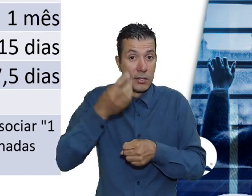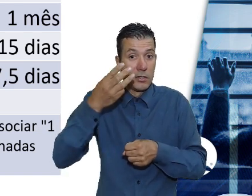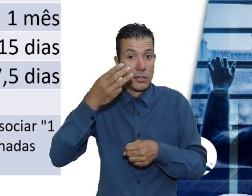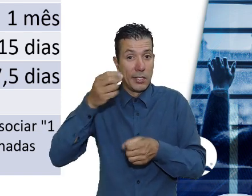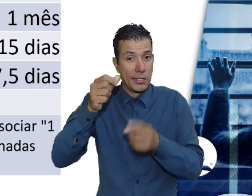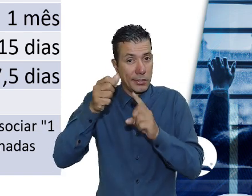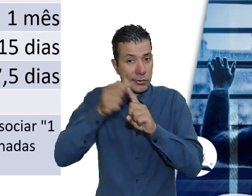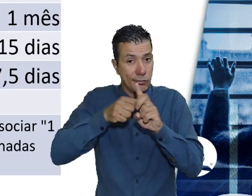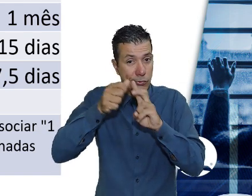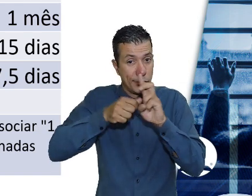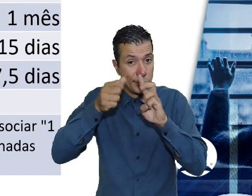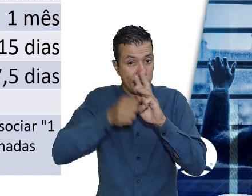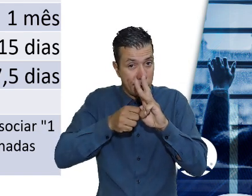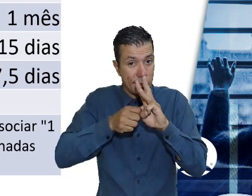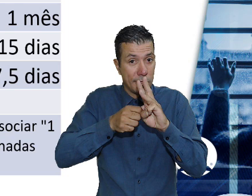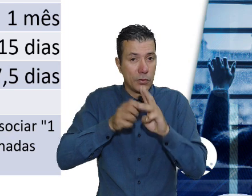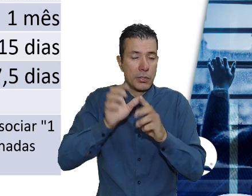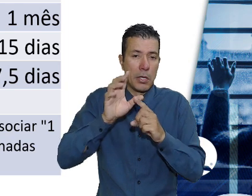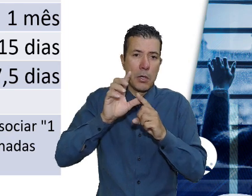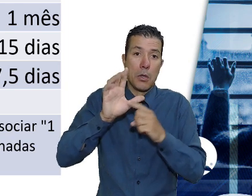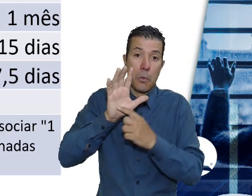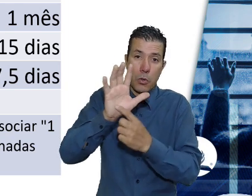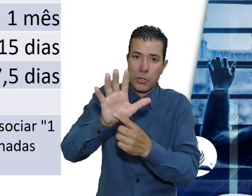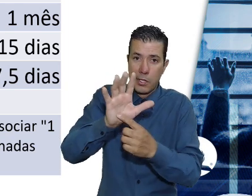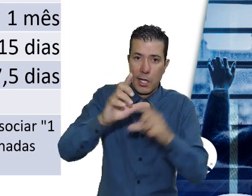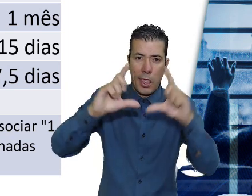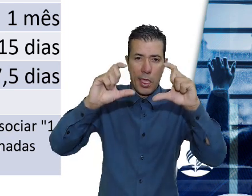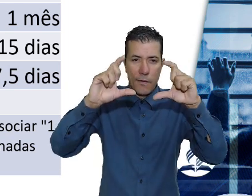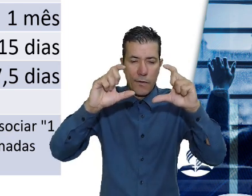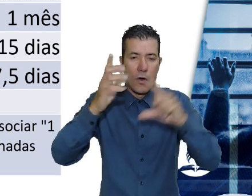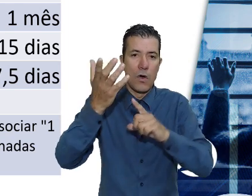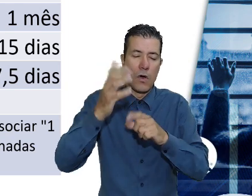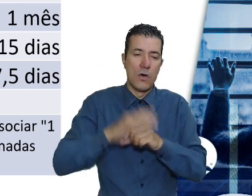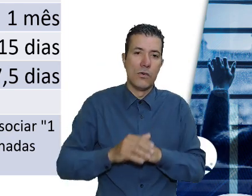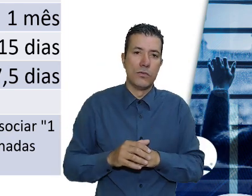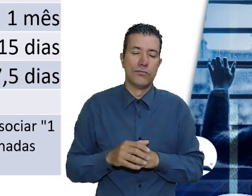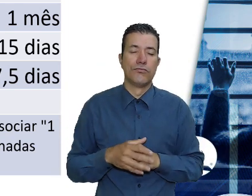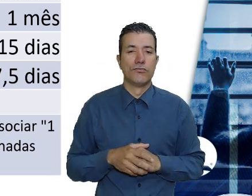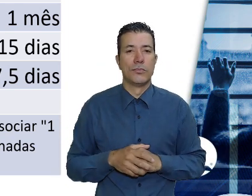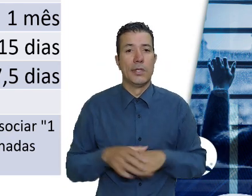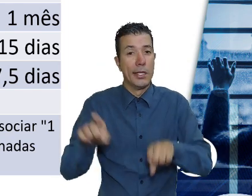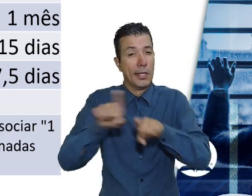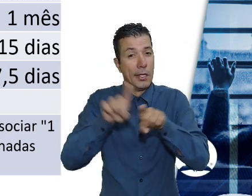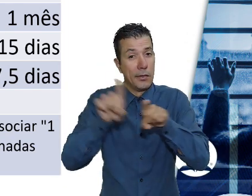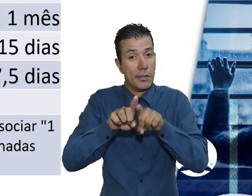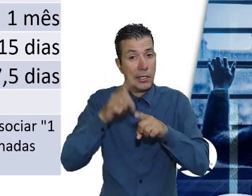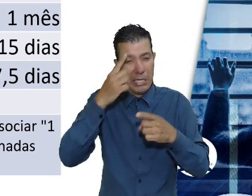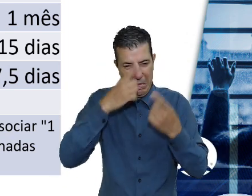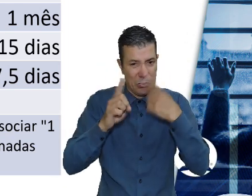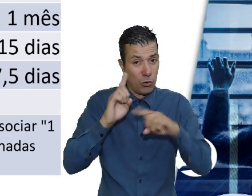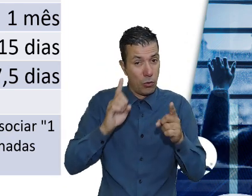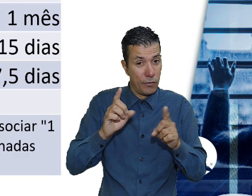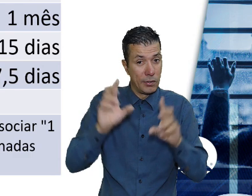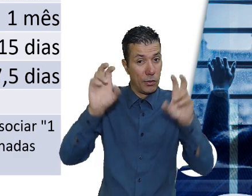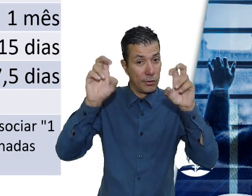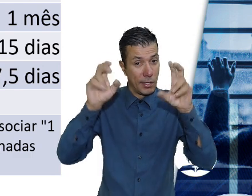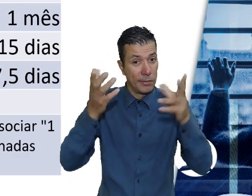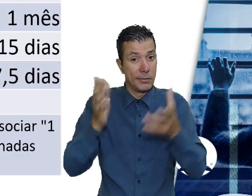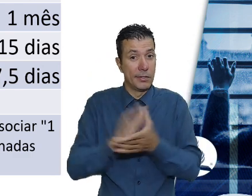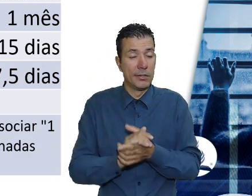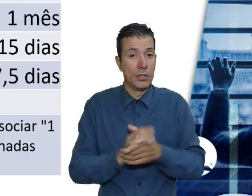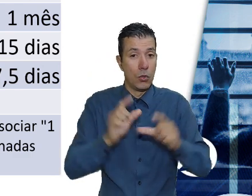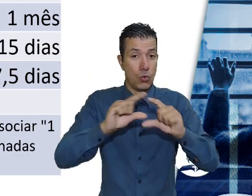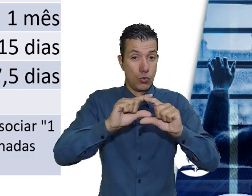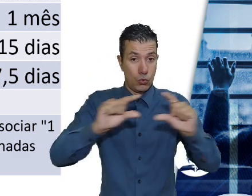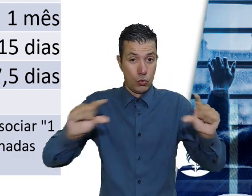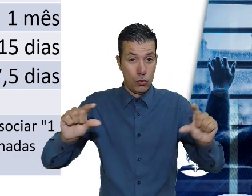meses. Você pode tirar um print aí da tela, tirar uma foto. E se você tiver alguma dúvida em relação ao tema de hoje, vai aparecer um